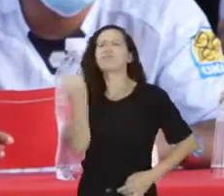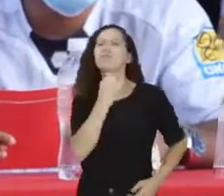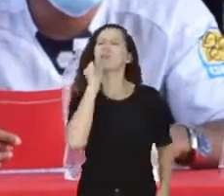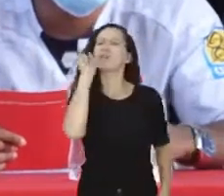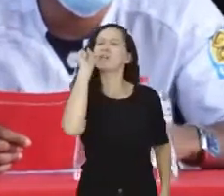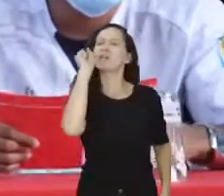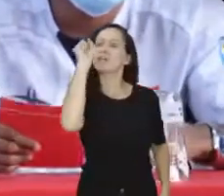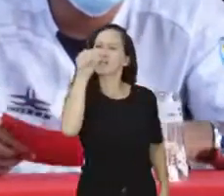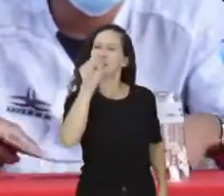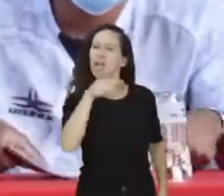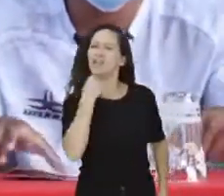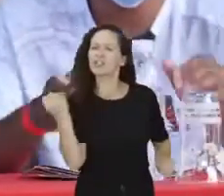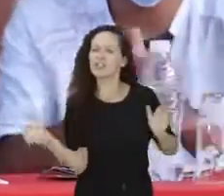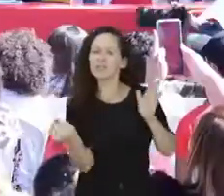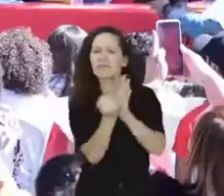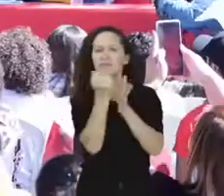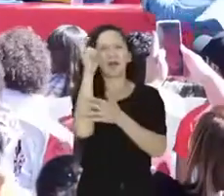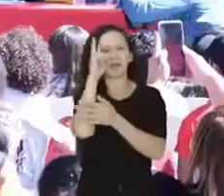história.